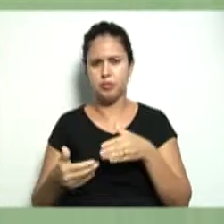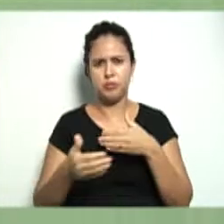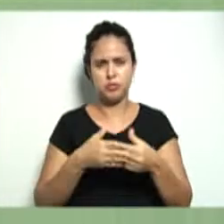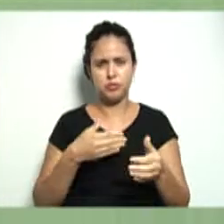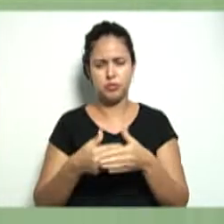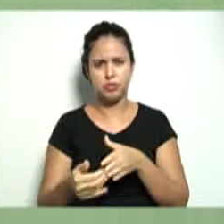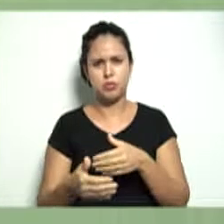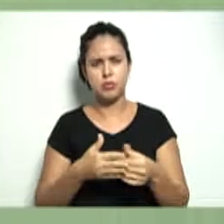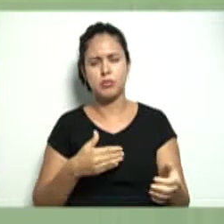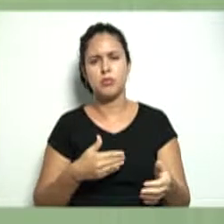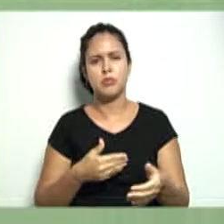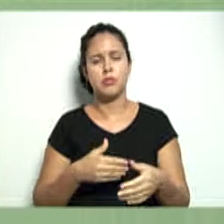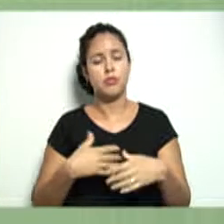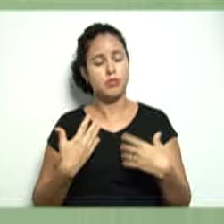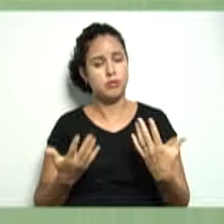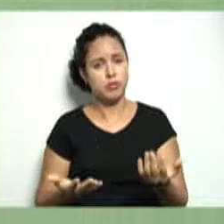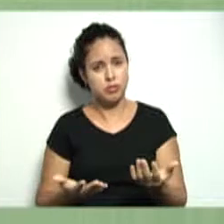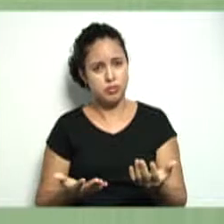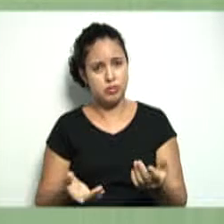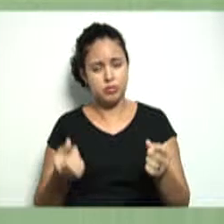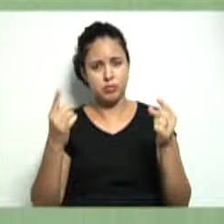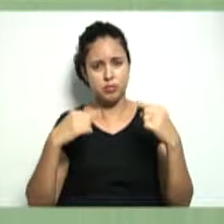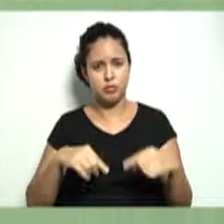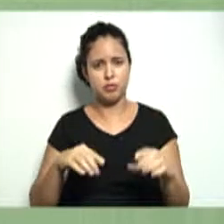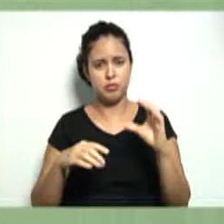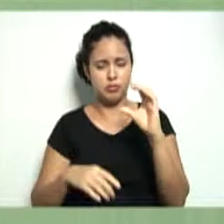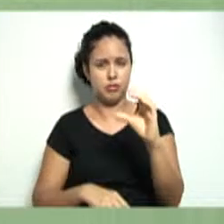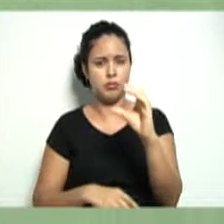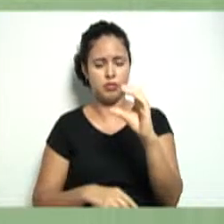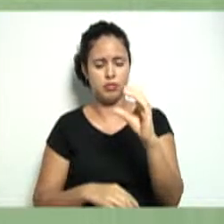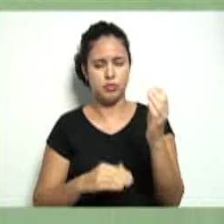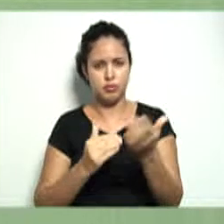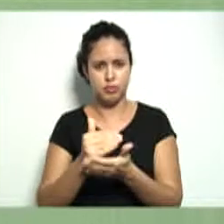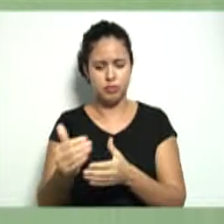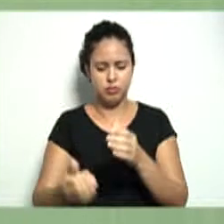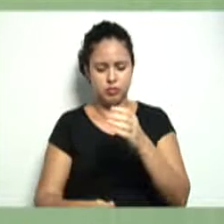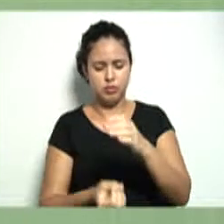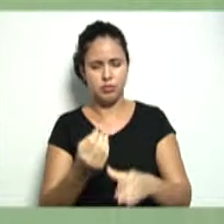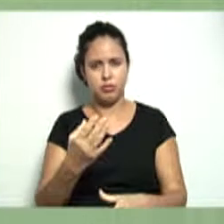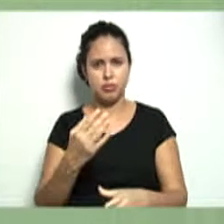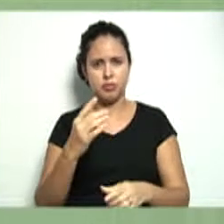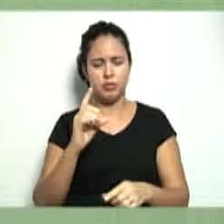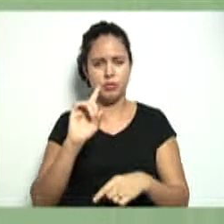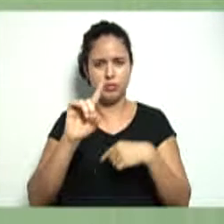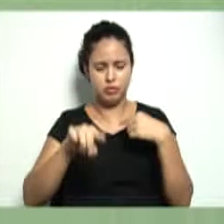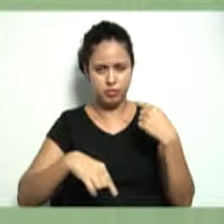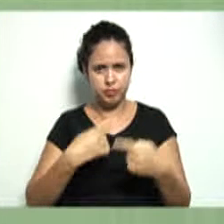estamos. Surgiu? Ou letra C, surgiu